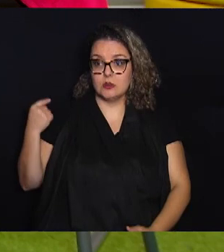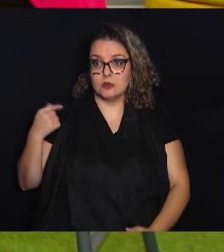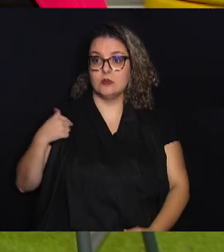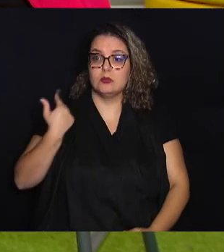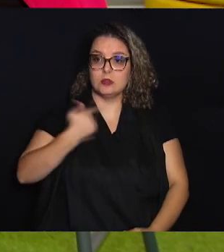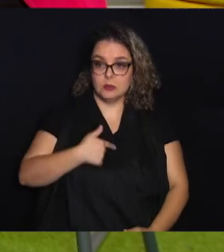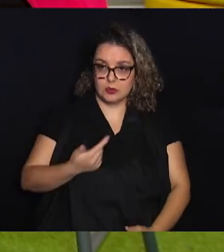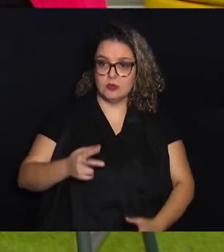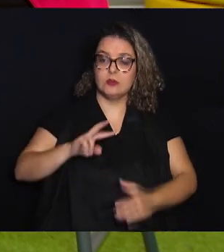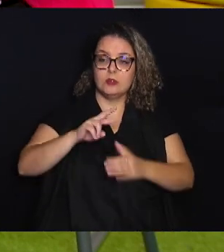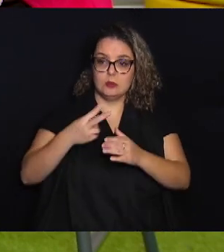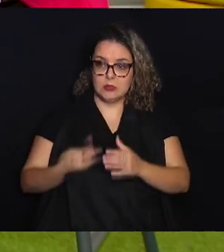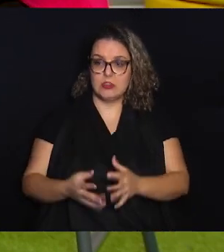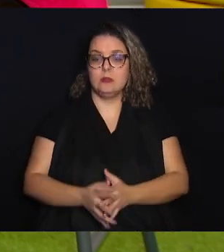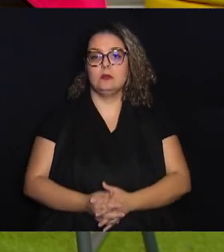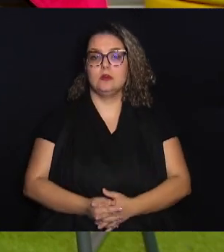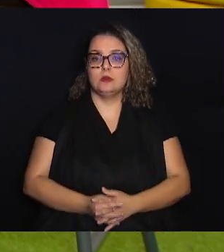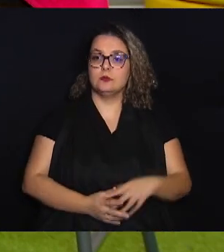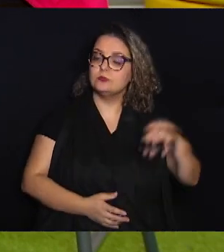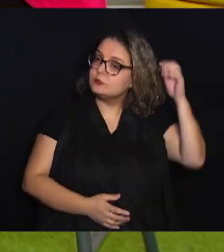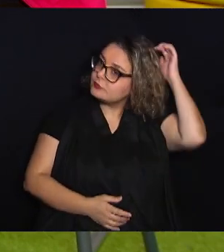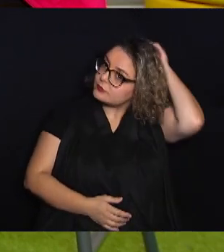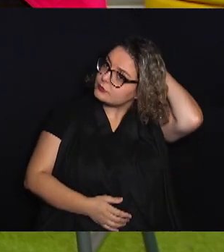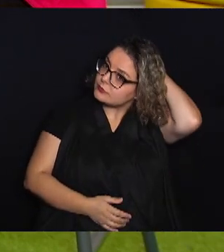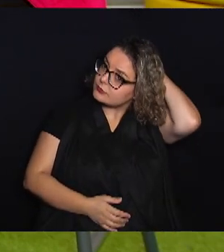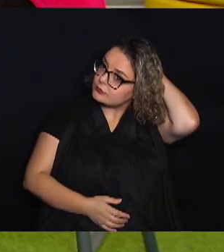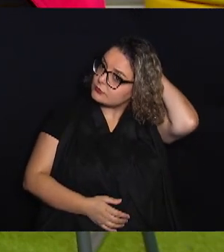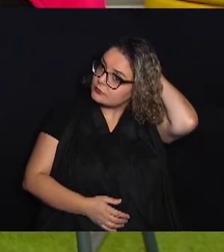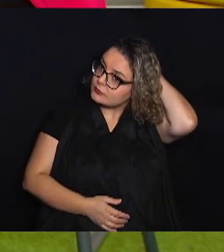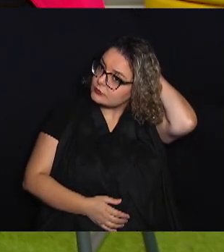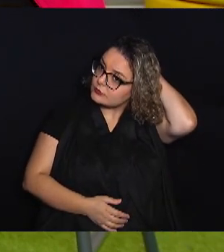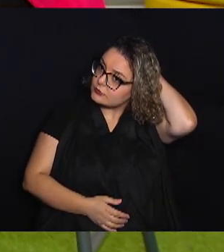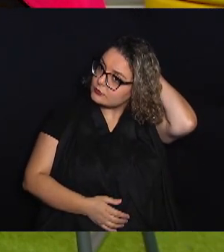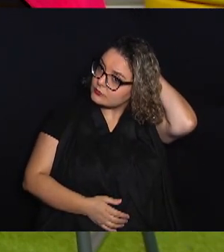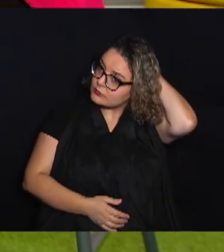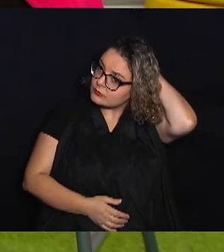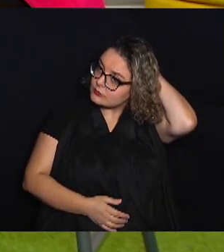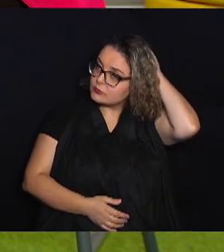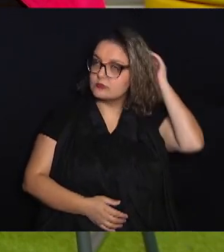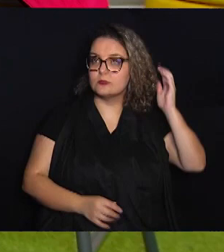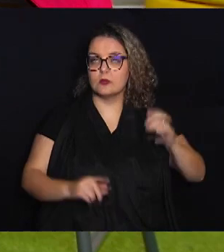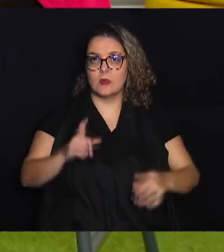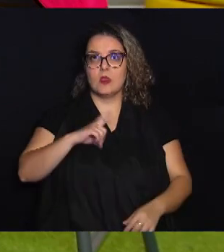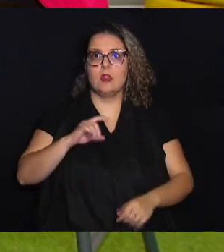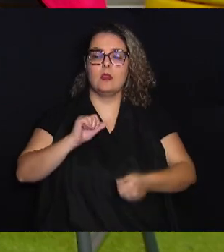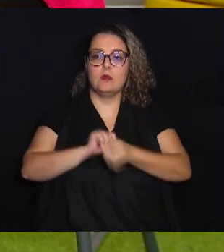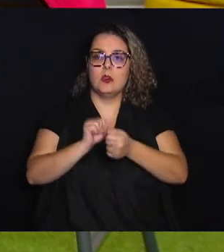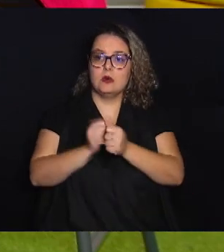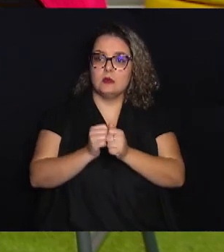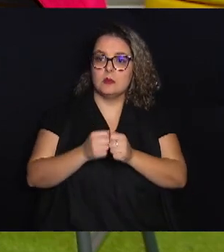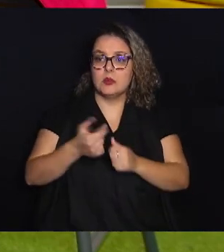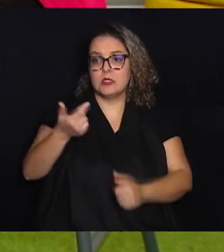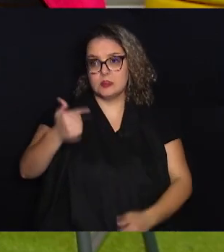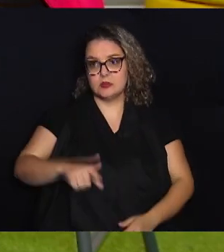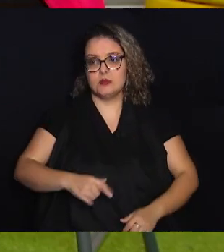que nós nos tornamos bilíngue. E há uma reorganização, né, do